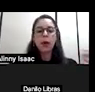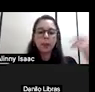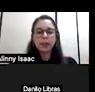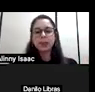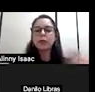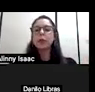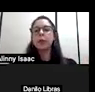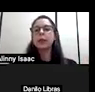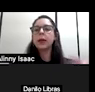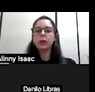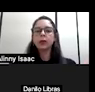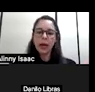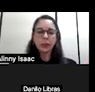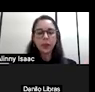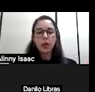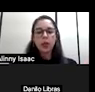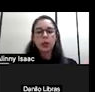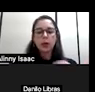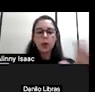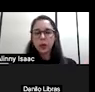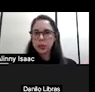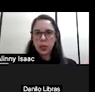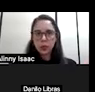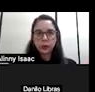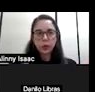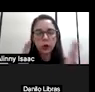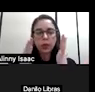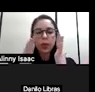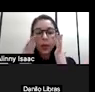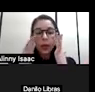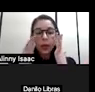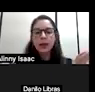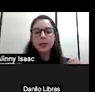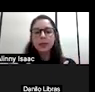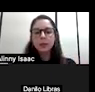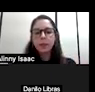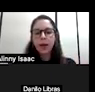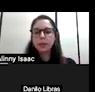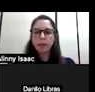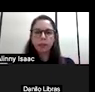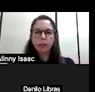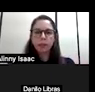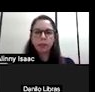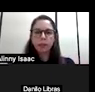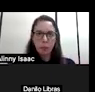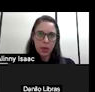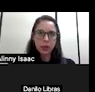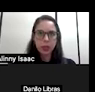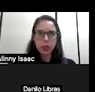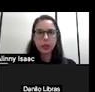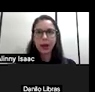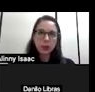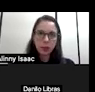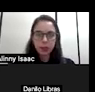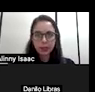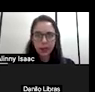traduzindo, ele é uma alimentação suprimida pela novidade. Então, como que esse teste funciona? Esses animais, eles passam 24 horas sem comer,